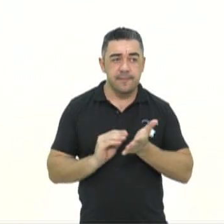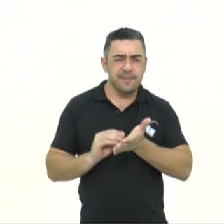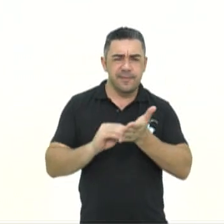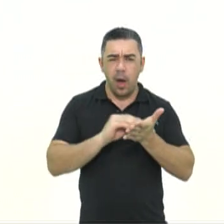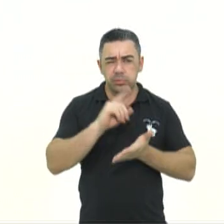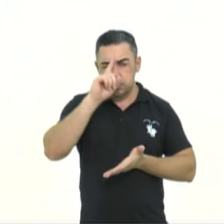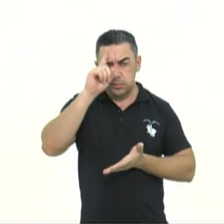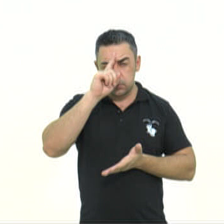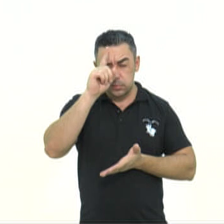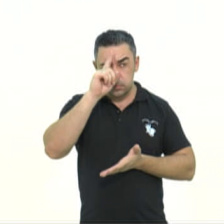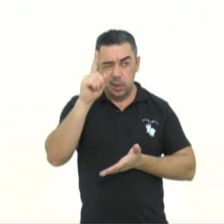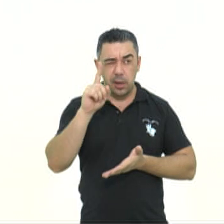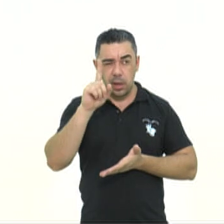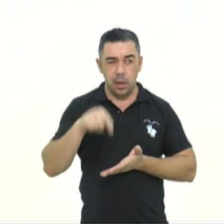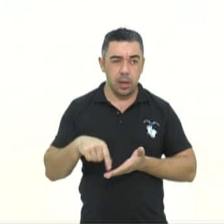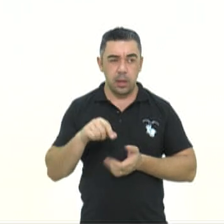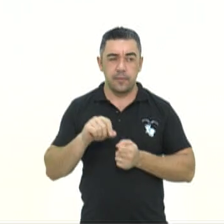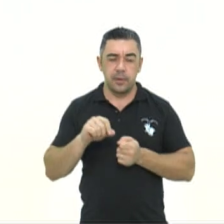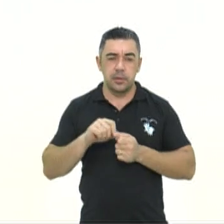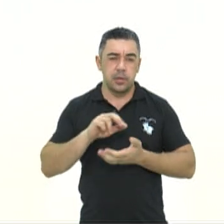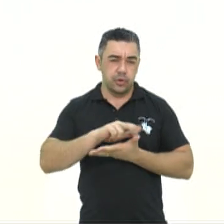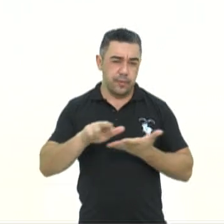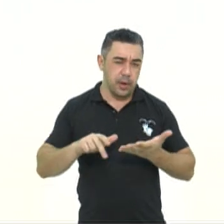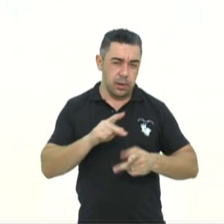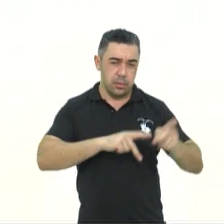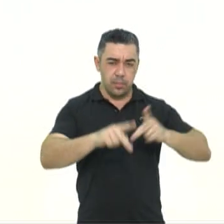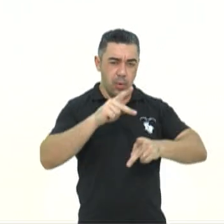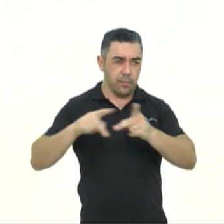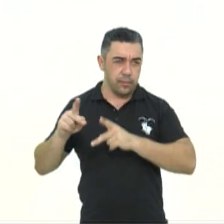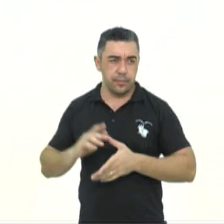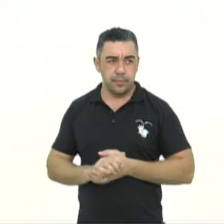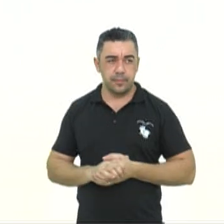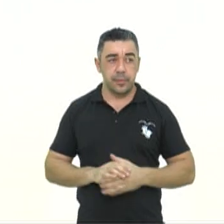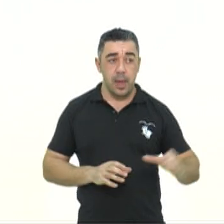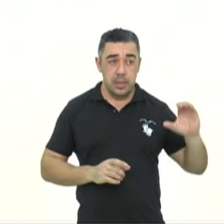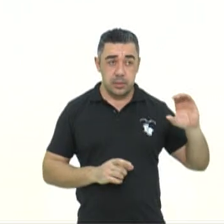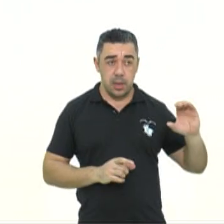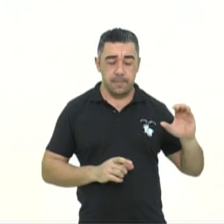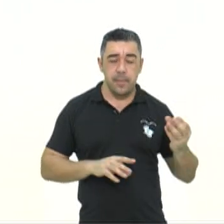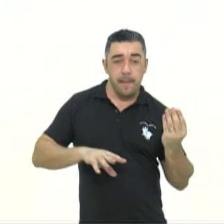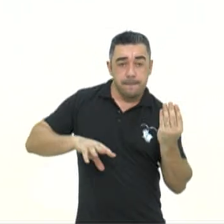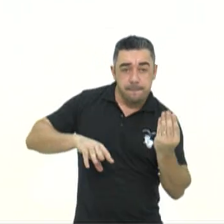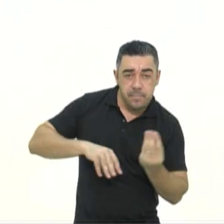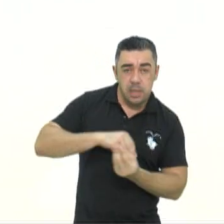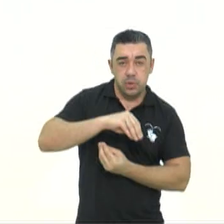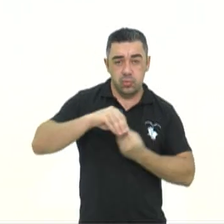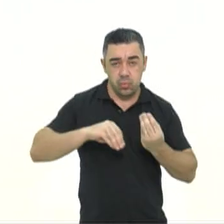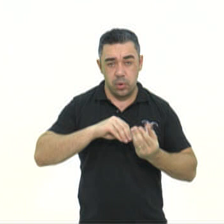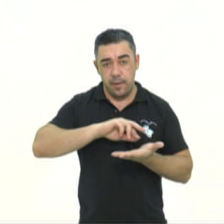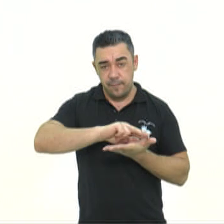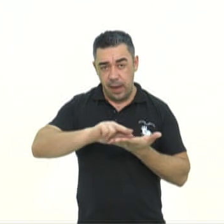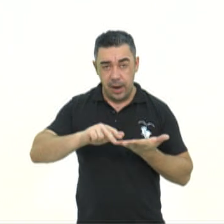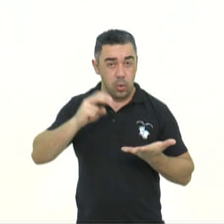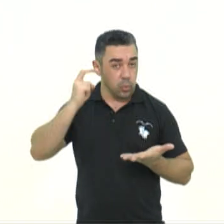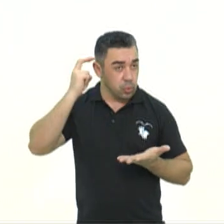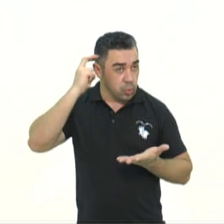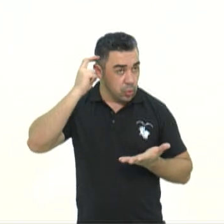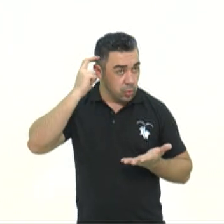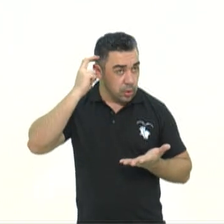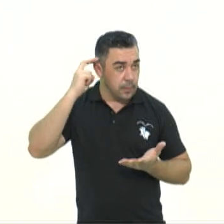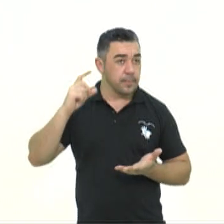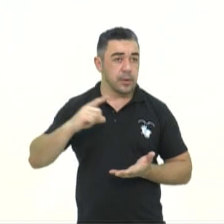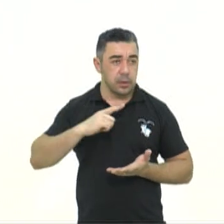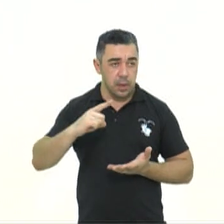falta de criatividade entre povos diferentes. Alternativa C, é a mistura de várias